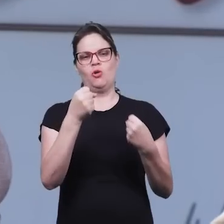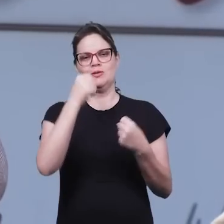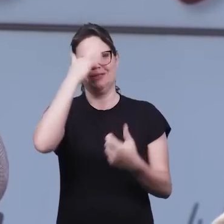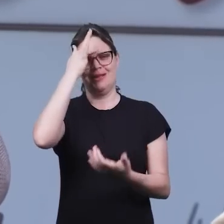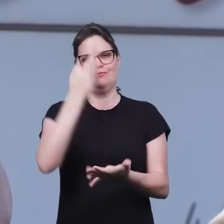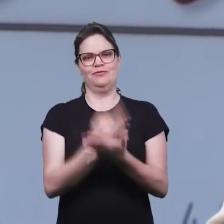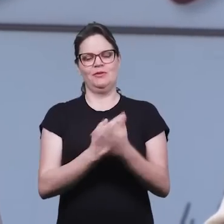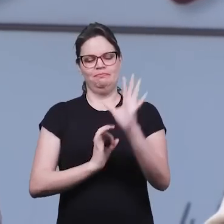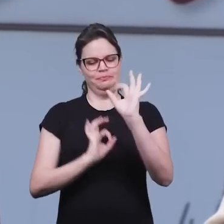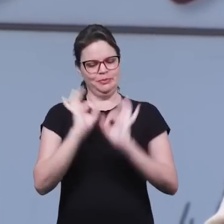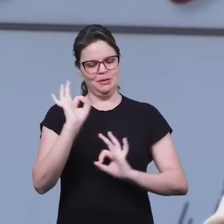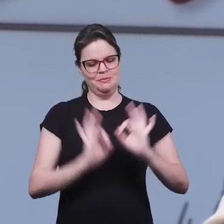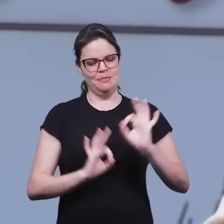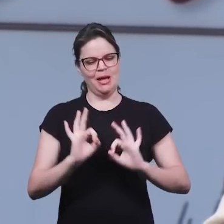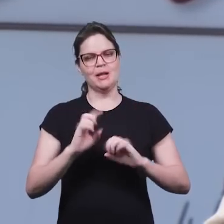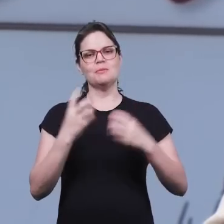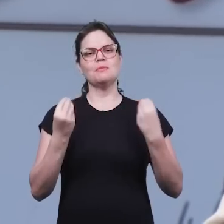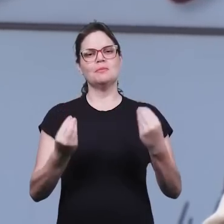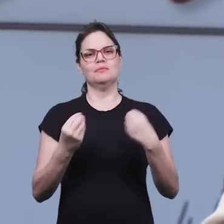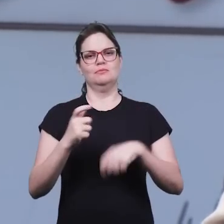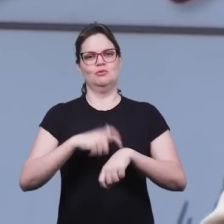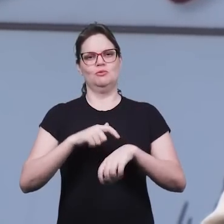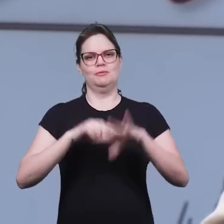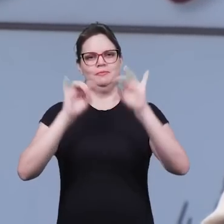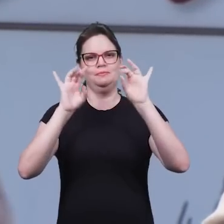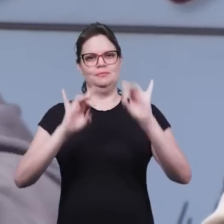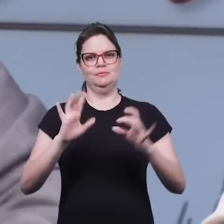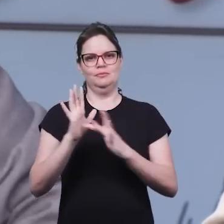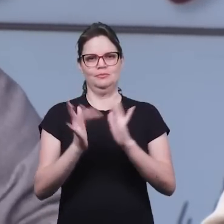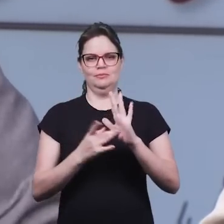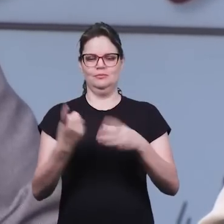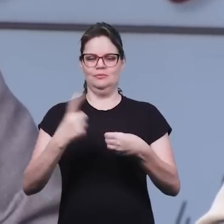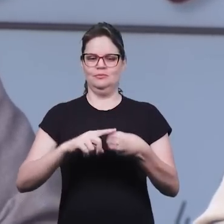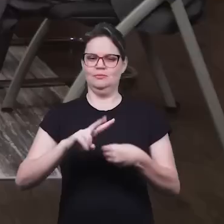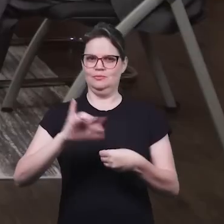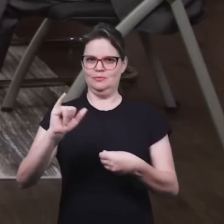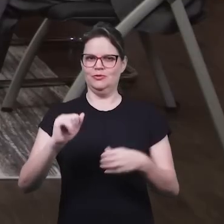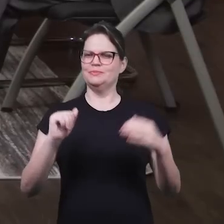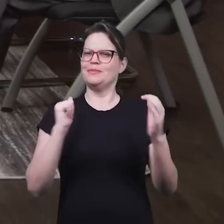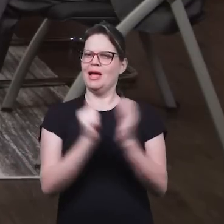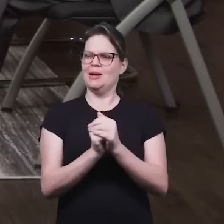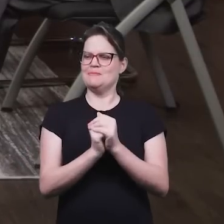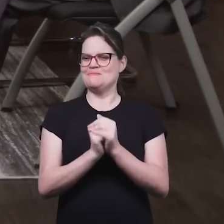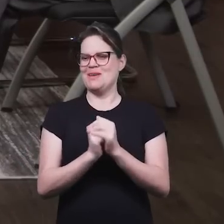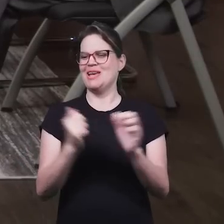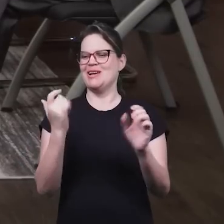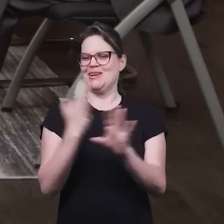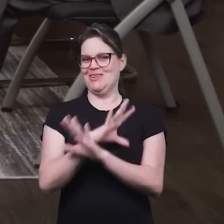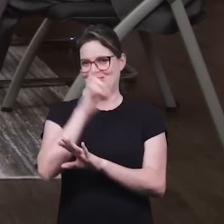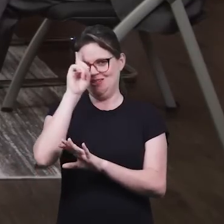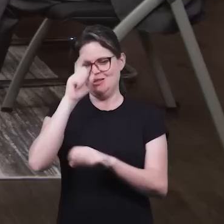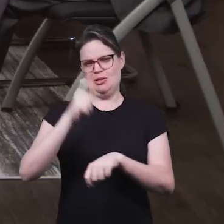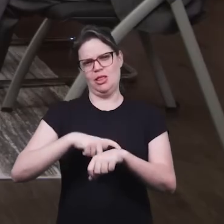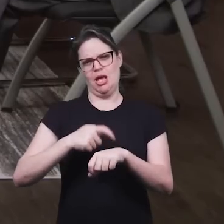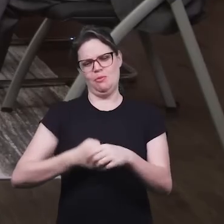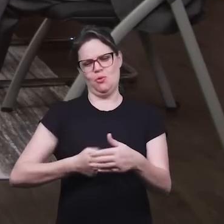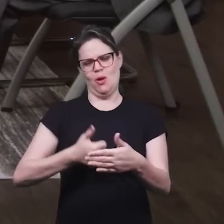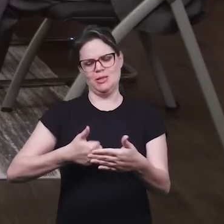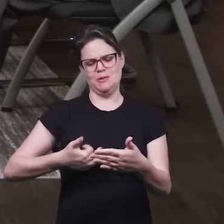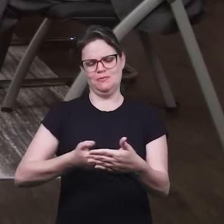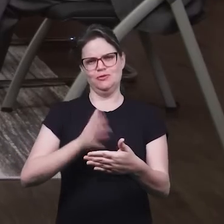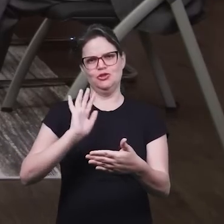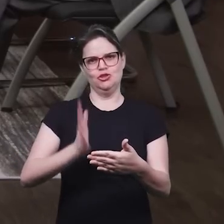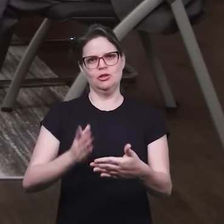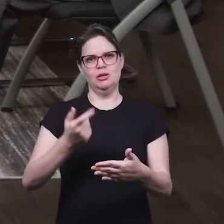e preparados para o grande dia da volta do Senhor. Amém. Glória a Deus. Nosso tempo já se esgotou. Nós nos